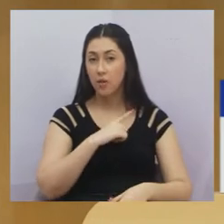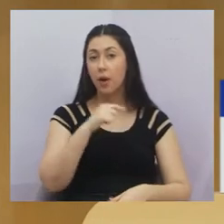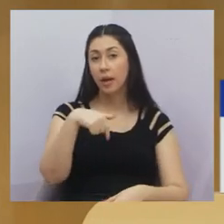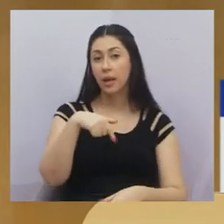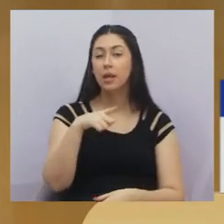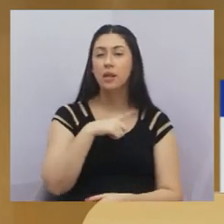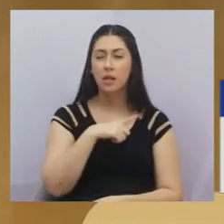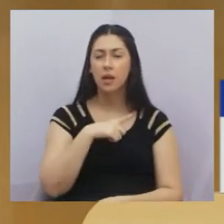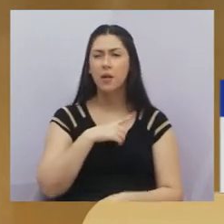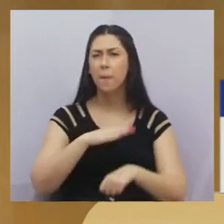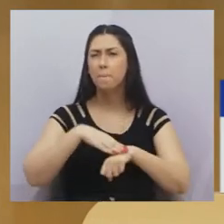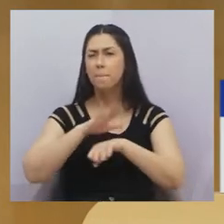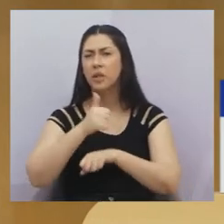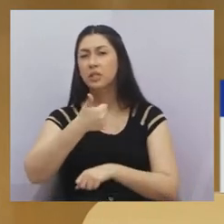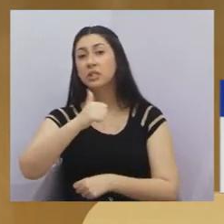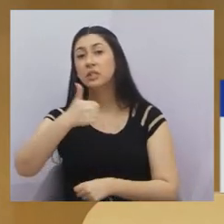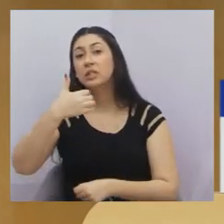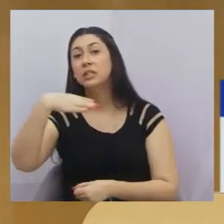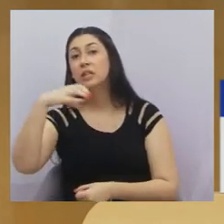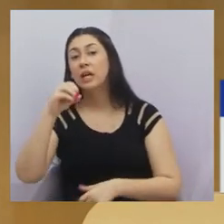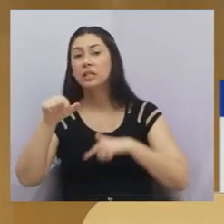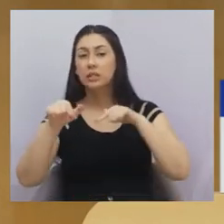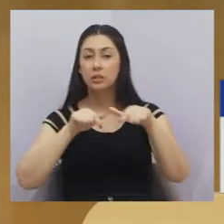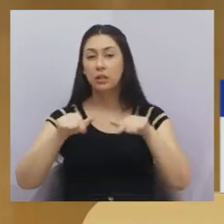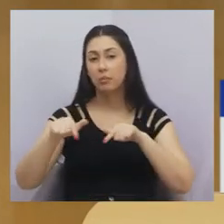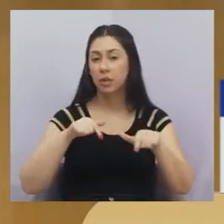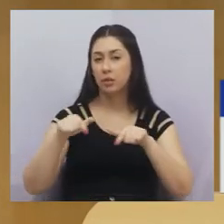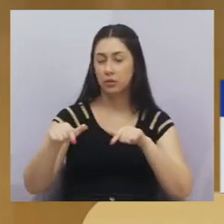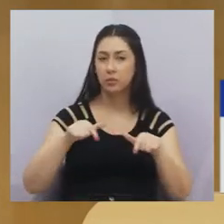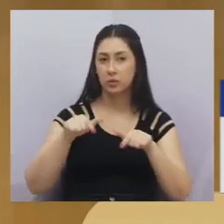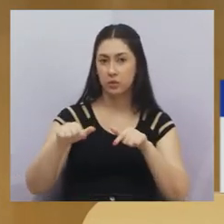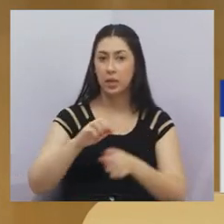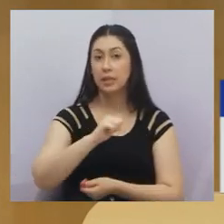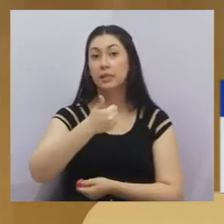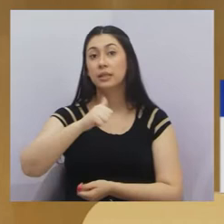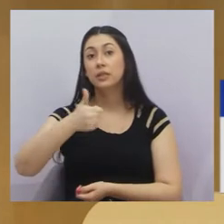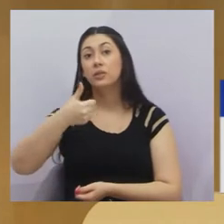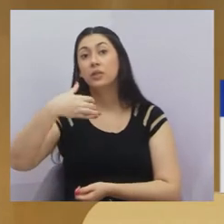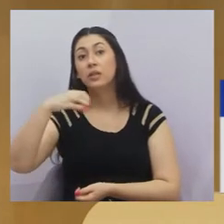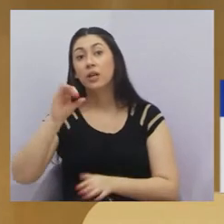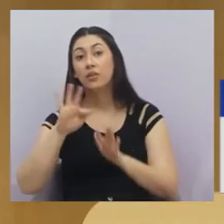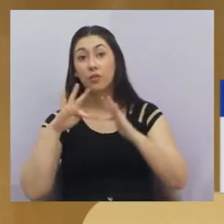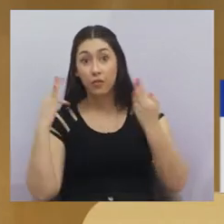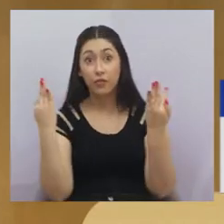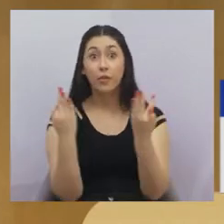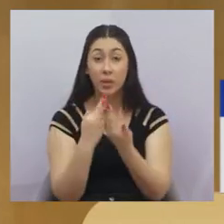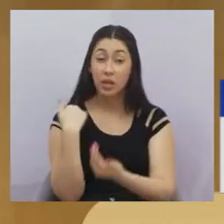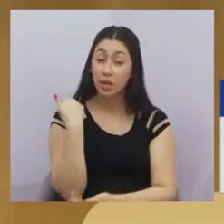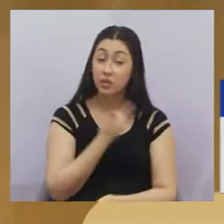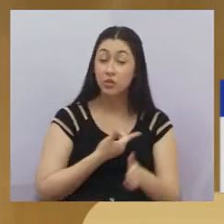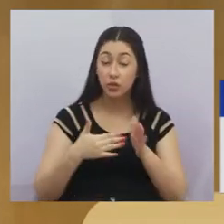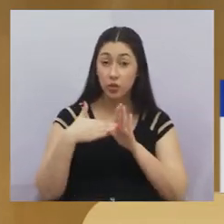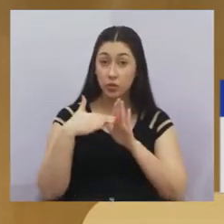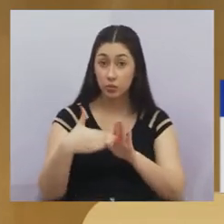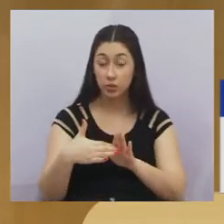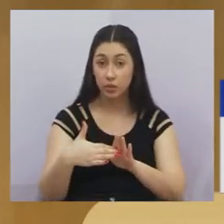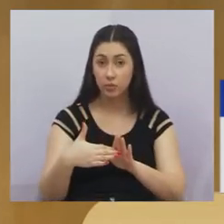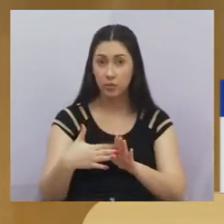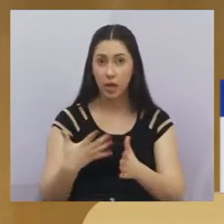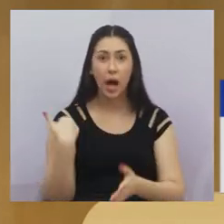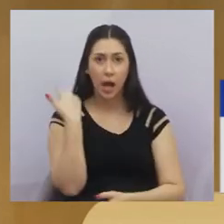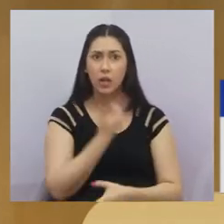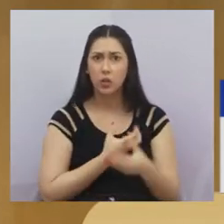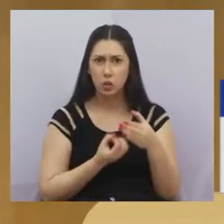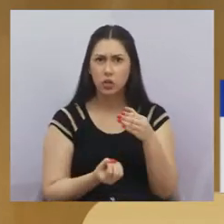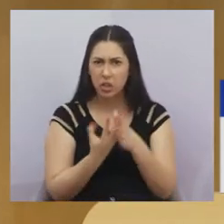mais de 110 empregos diretos. São 110 famílias que nós damos emprego. Isso nós estamos criando, e a